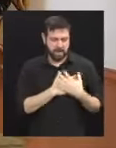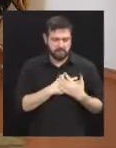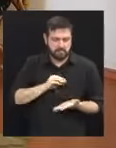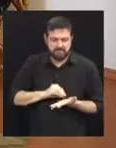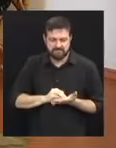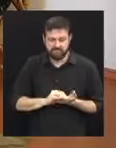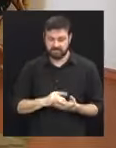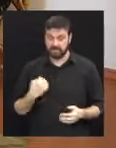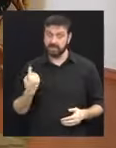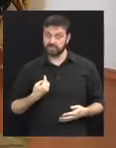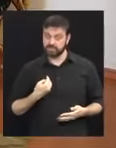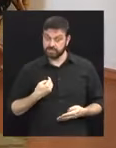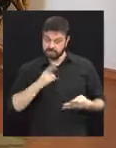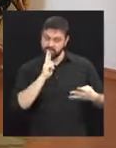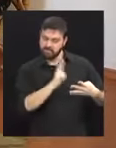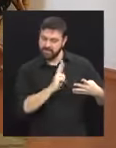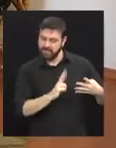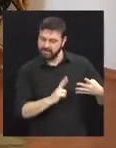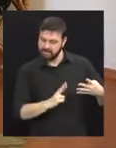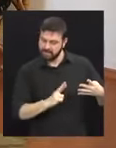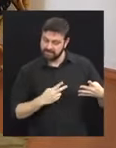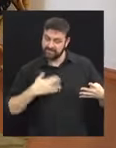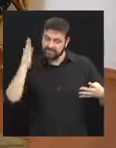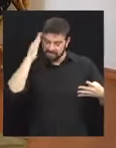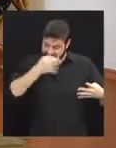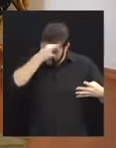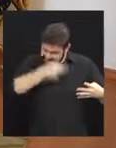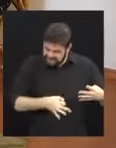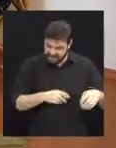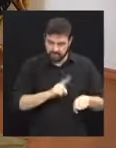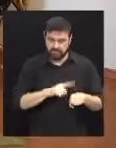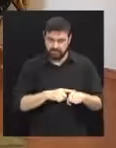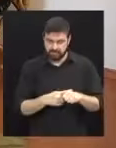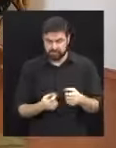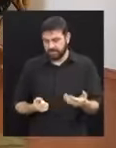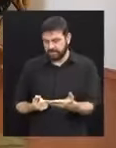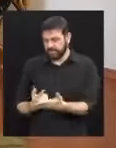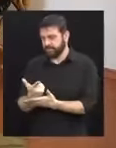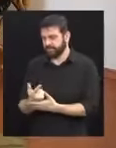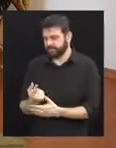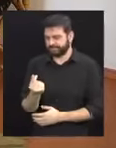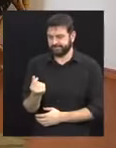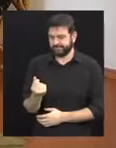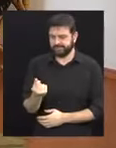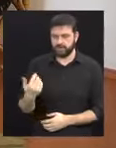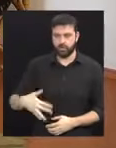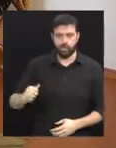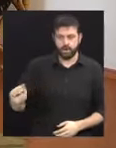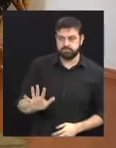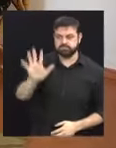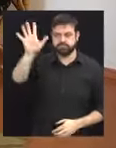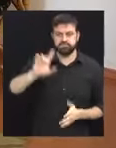faz o questionário, para não ser naquela emoção. Como quando você vai adquirir um produto que custa um valor exorbitante, você fala, mas